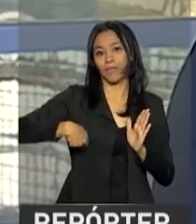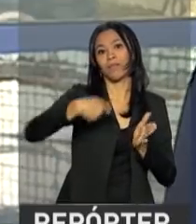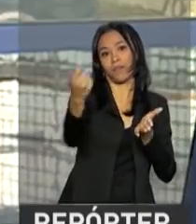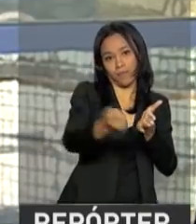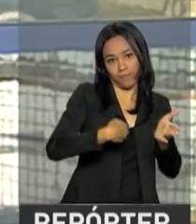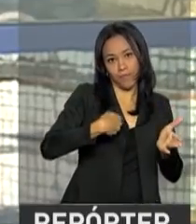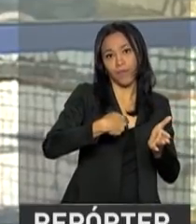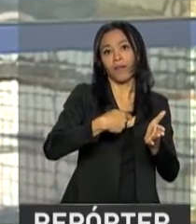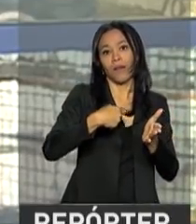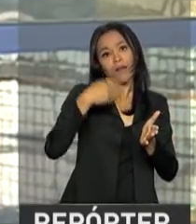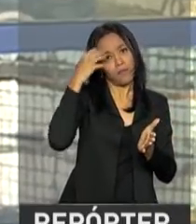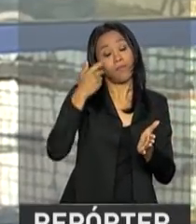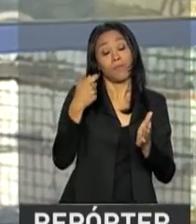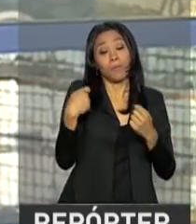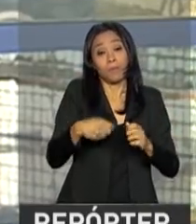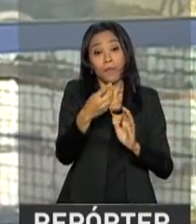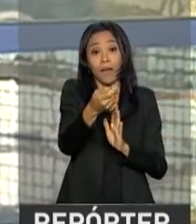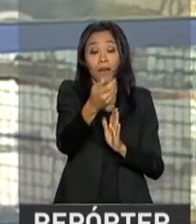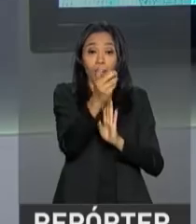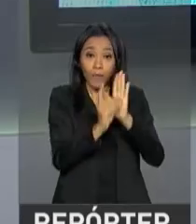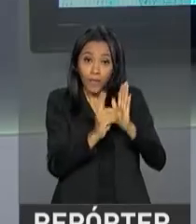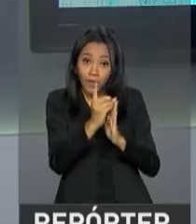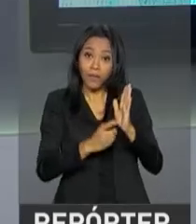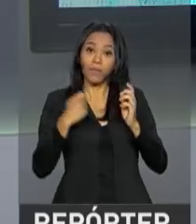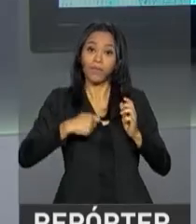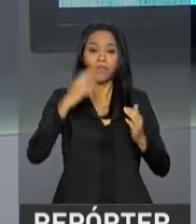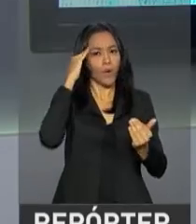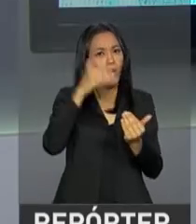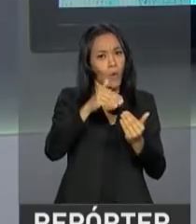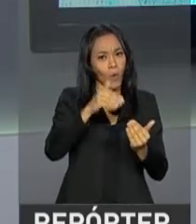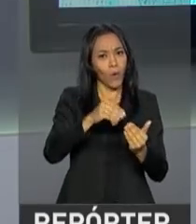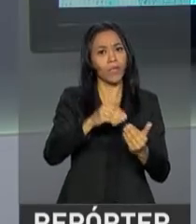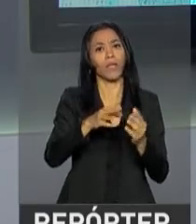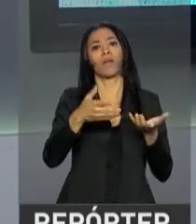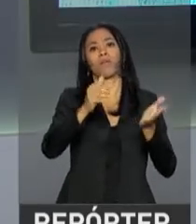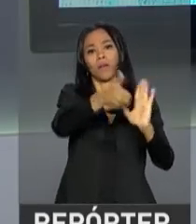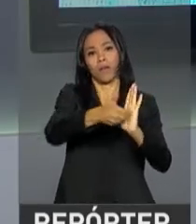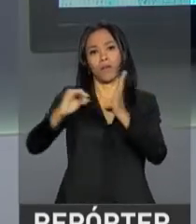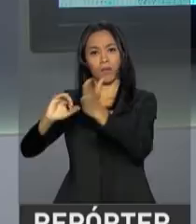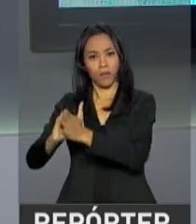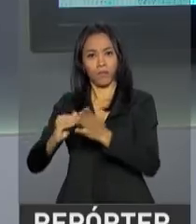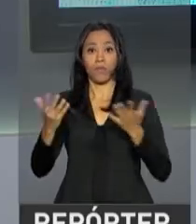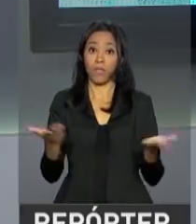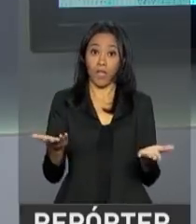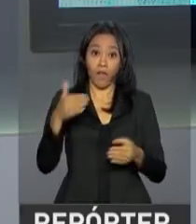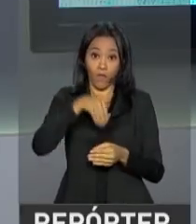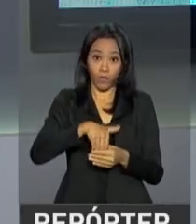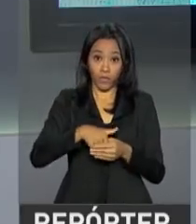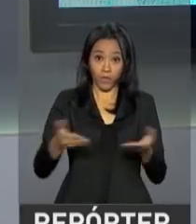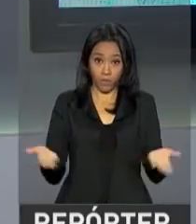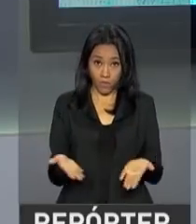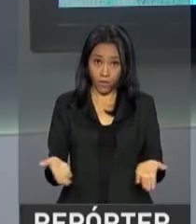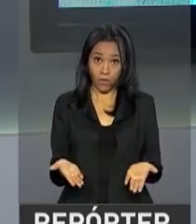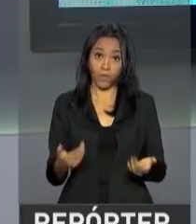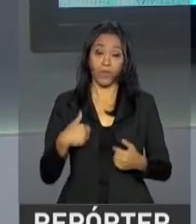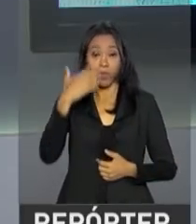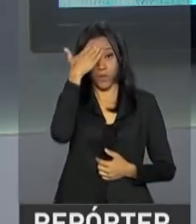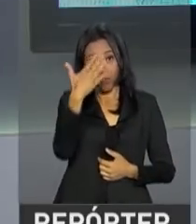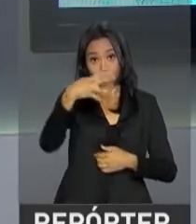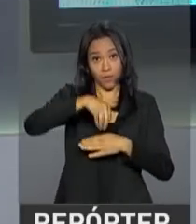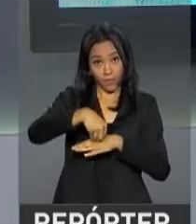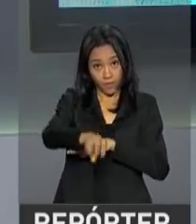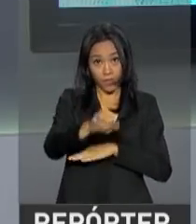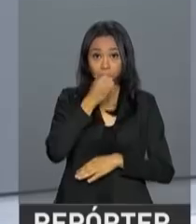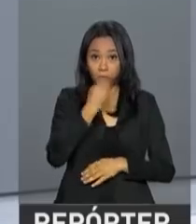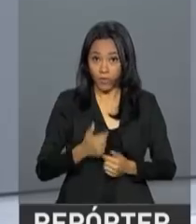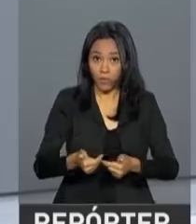deputados e pelo senado federal ea votação na câmara está prevista para acontecer ainda hoje contamos com você pelas informações vão trabalhar